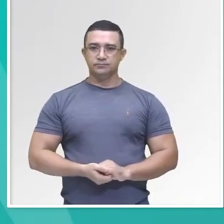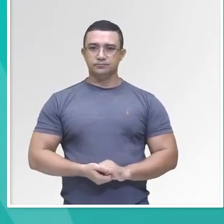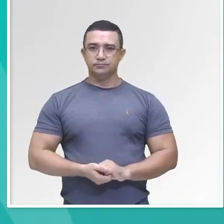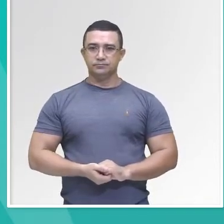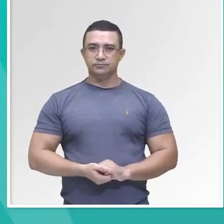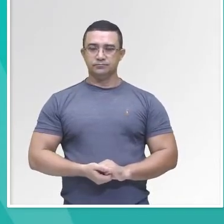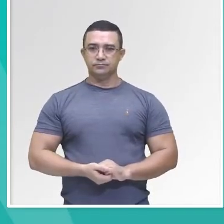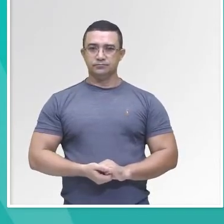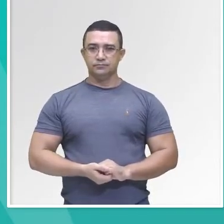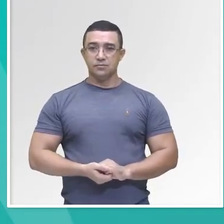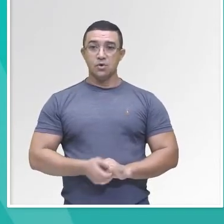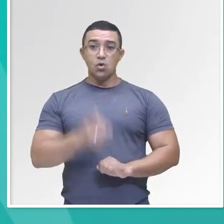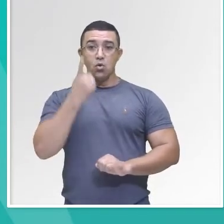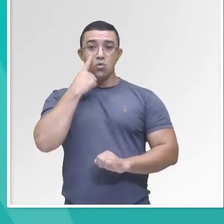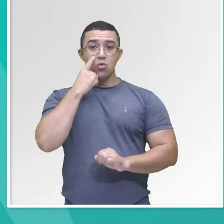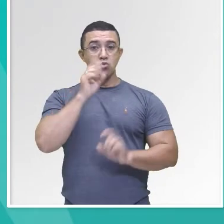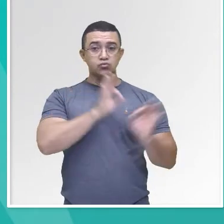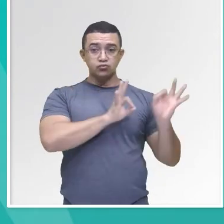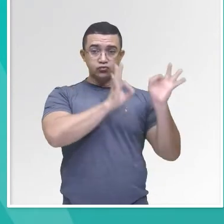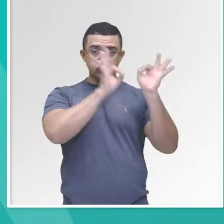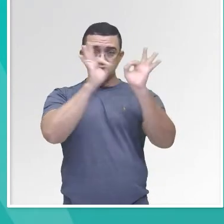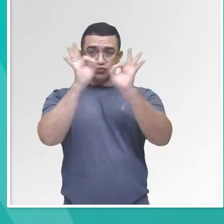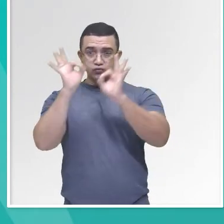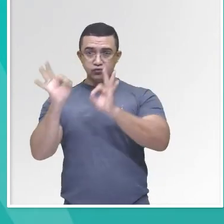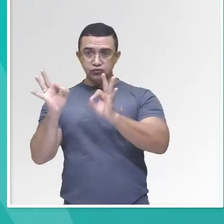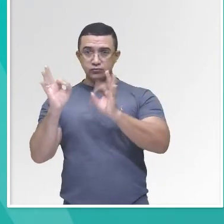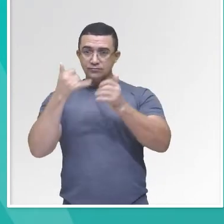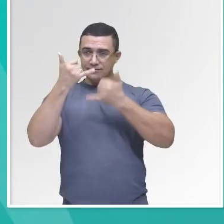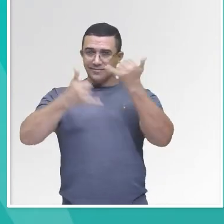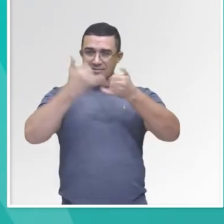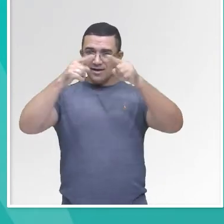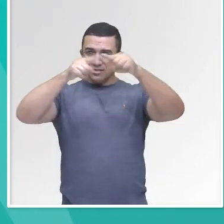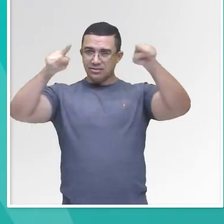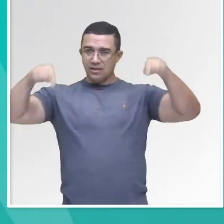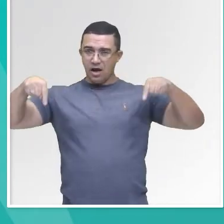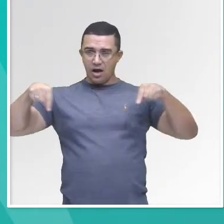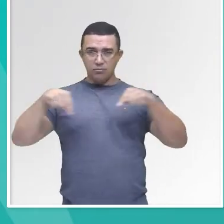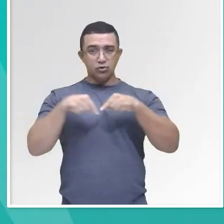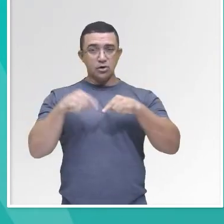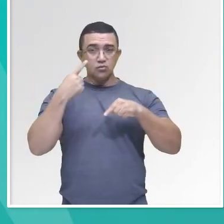Vamos agora ver um jogo, na verdade, um tabuleiro. Vamos lá?